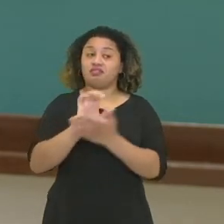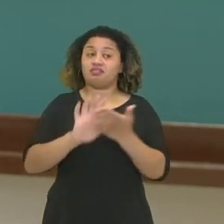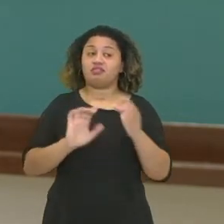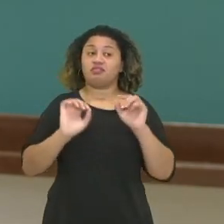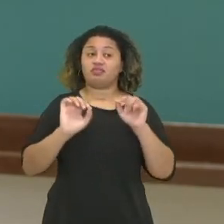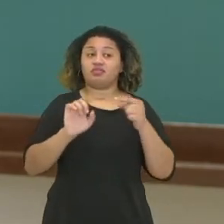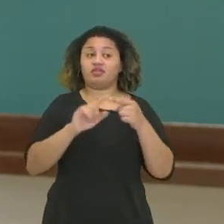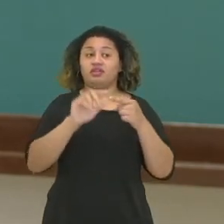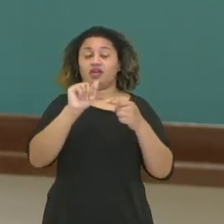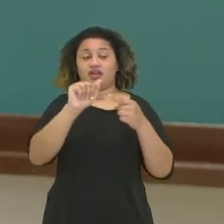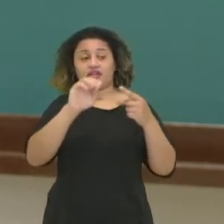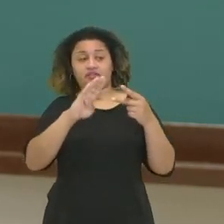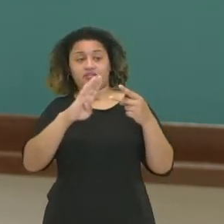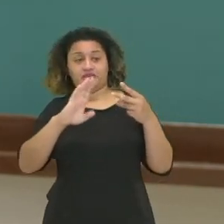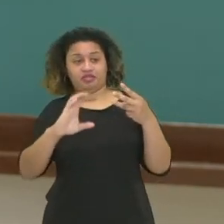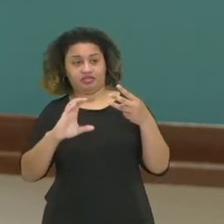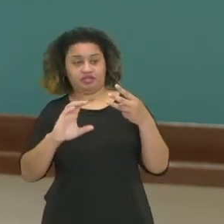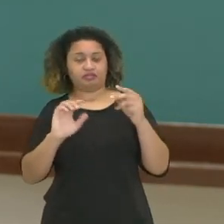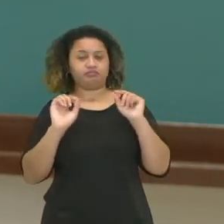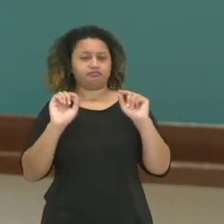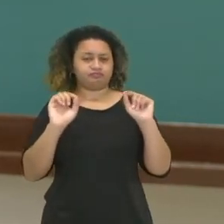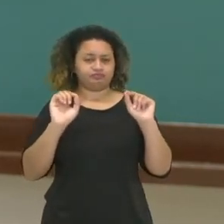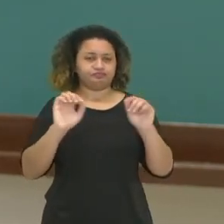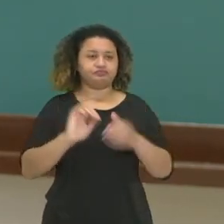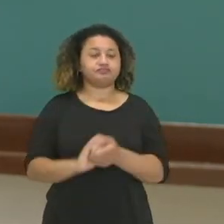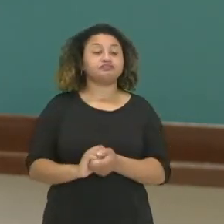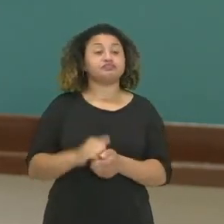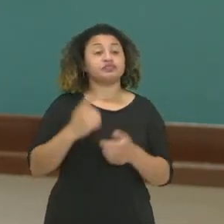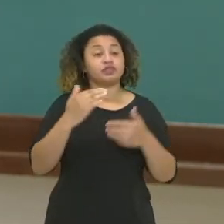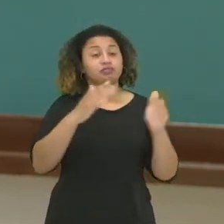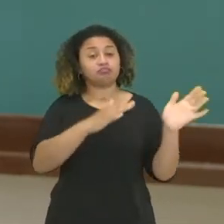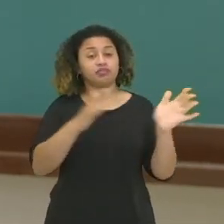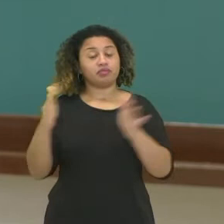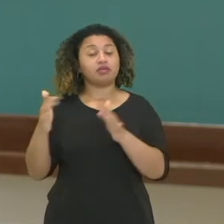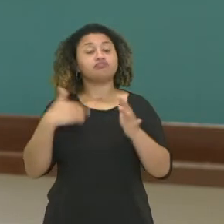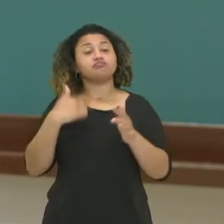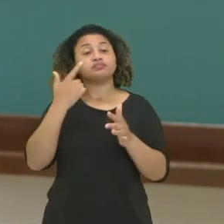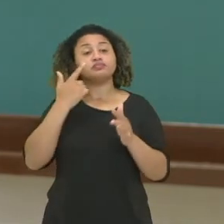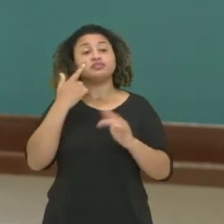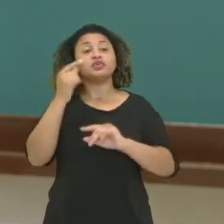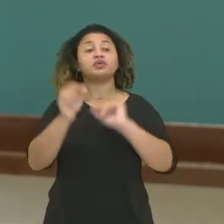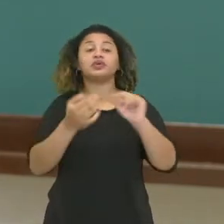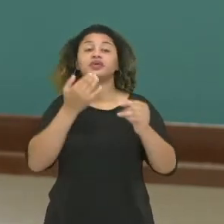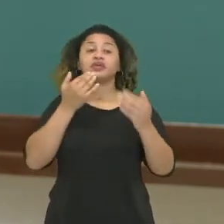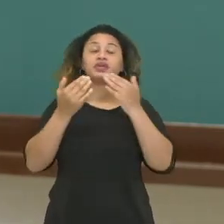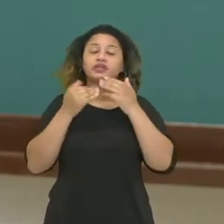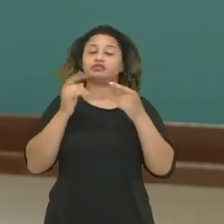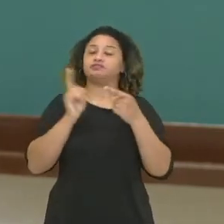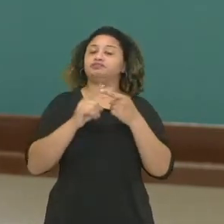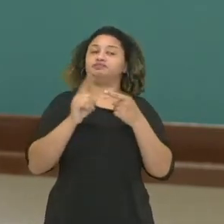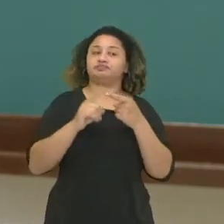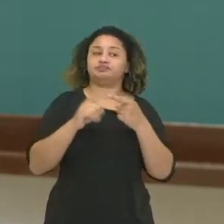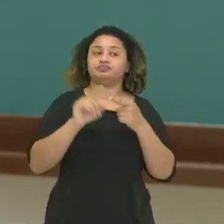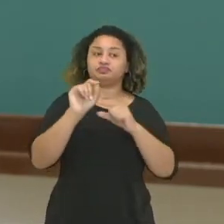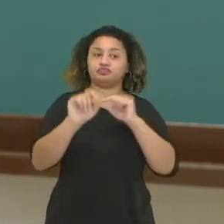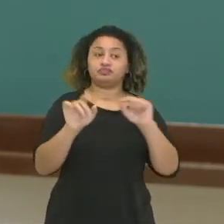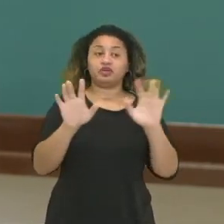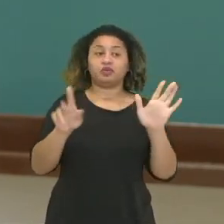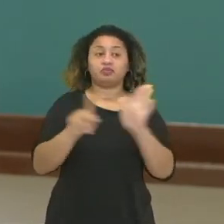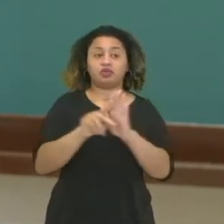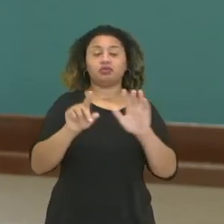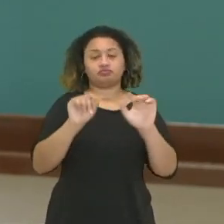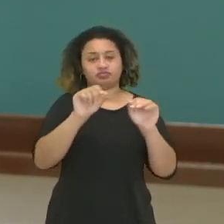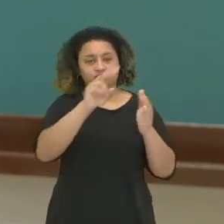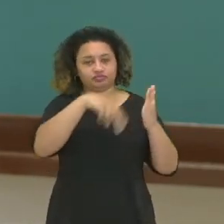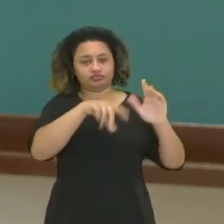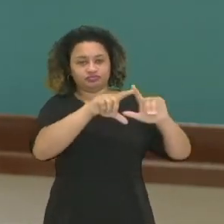nas letras A, B e C. Vamos passo a passo ver o que se solicita. Relativo ao trecho